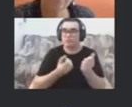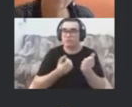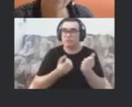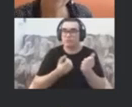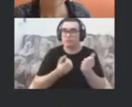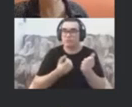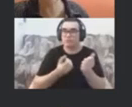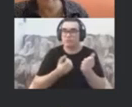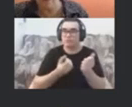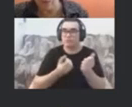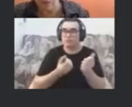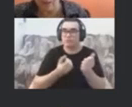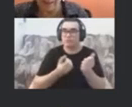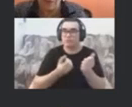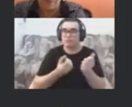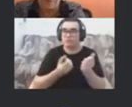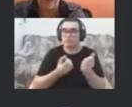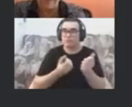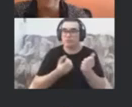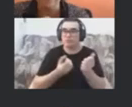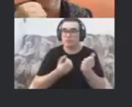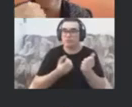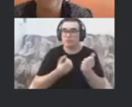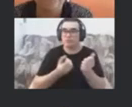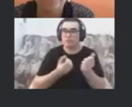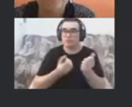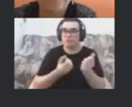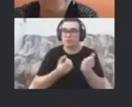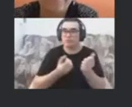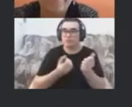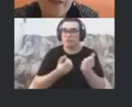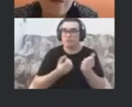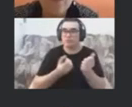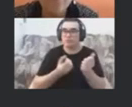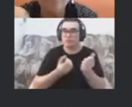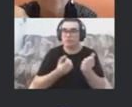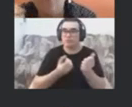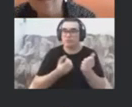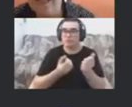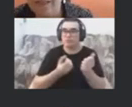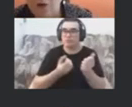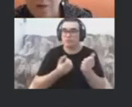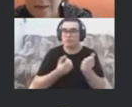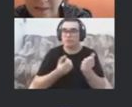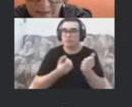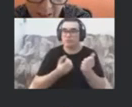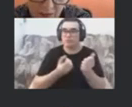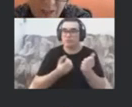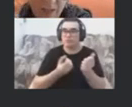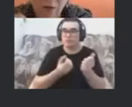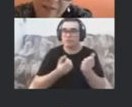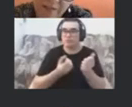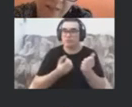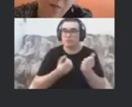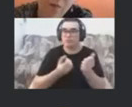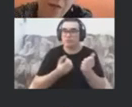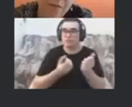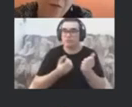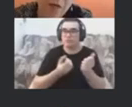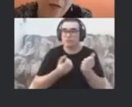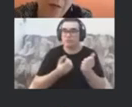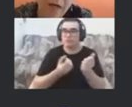neste caso. Então, então, a partir daí, né, nós temos algumas estratégias que